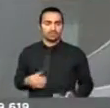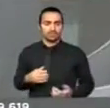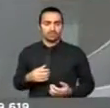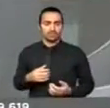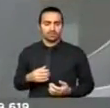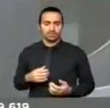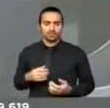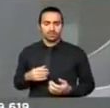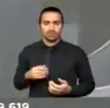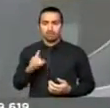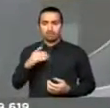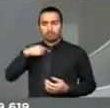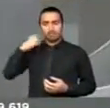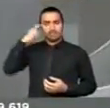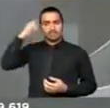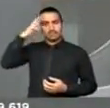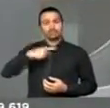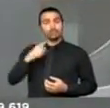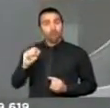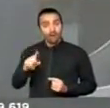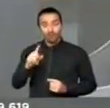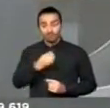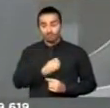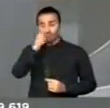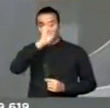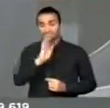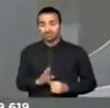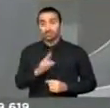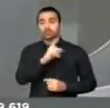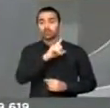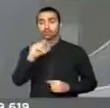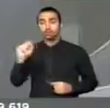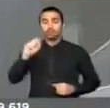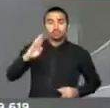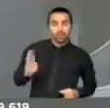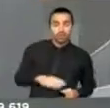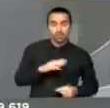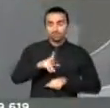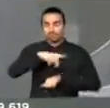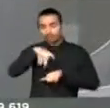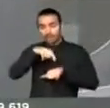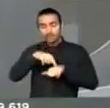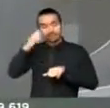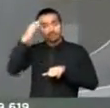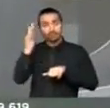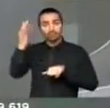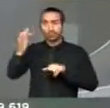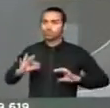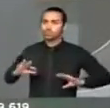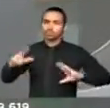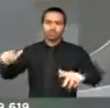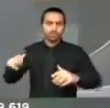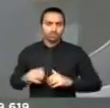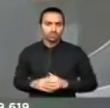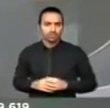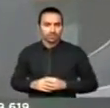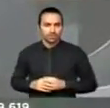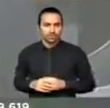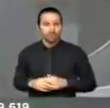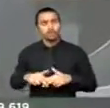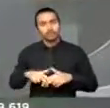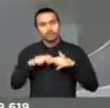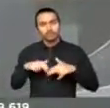200 milhões de pessoas. Nós estamos falando de nação, nós estamos falando de país, nós estamos falando no futuro de todos nós. Por